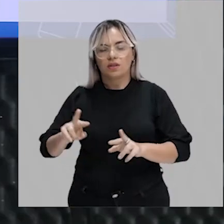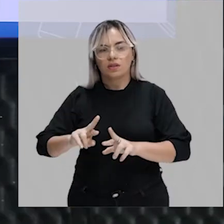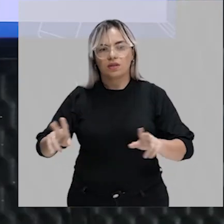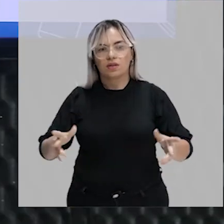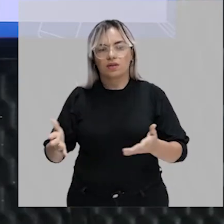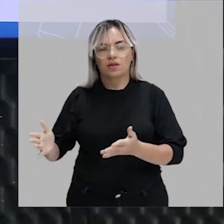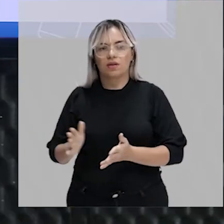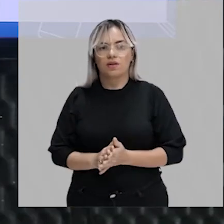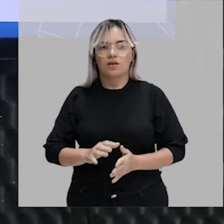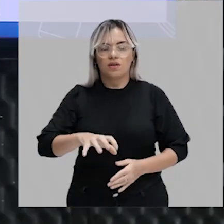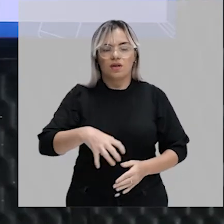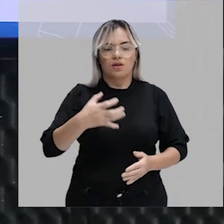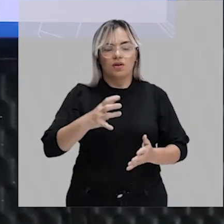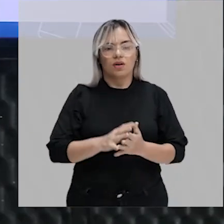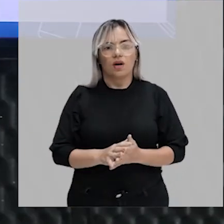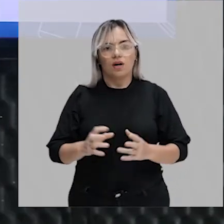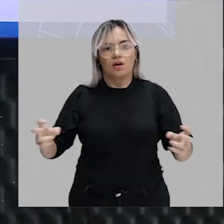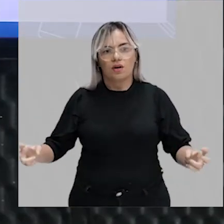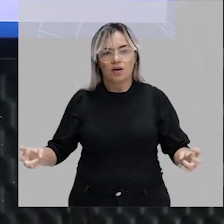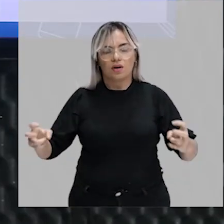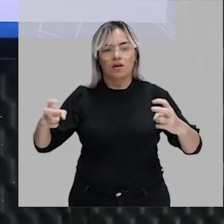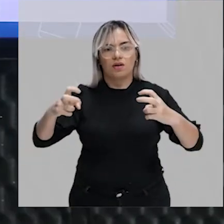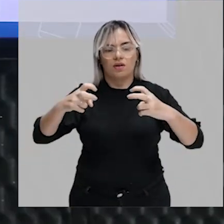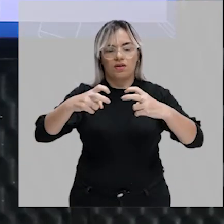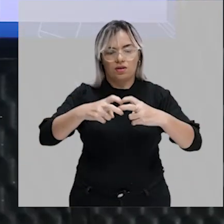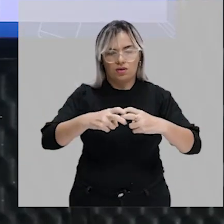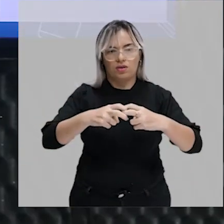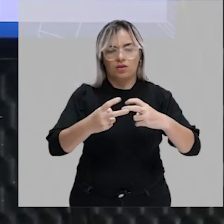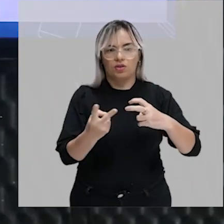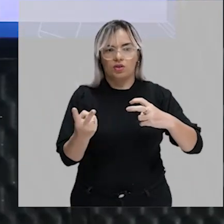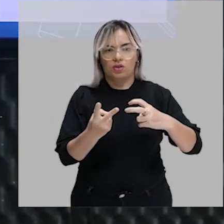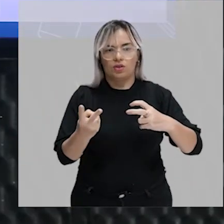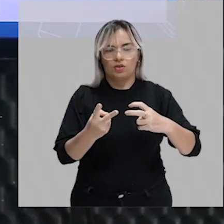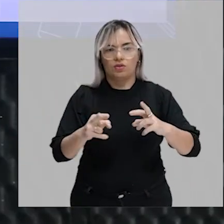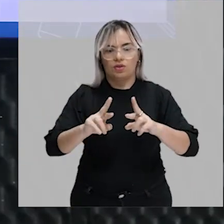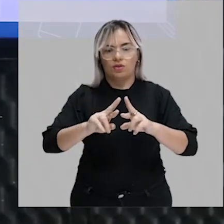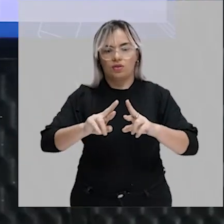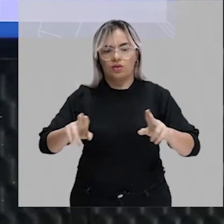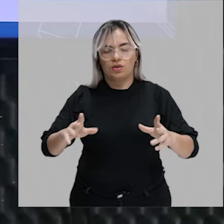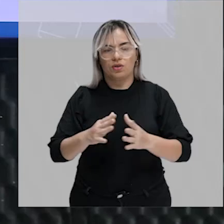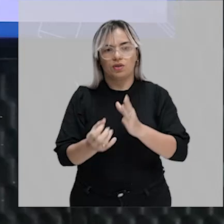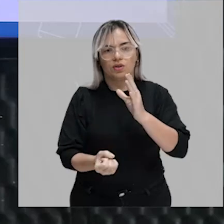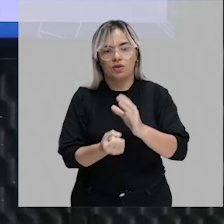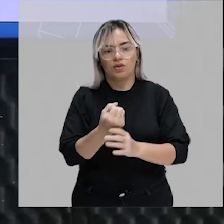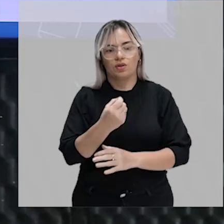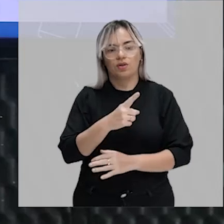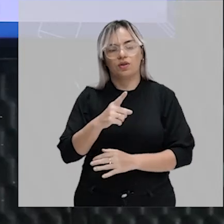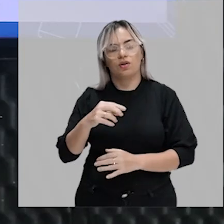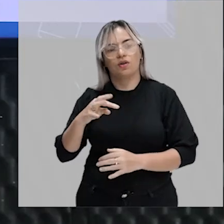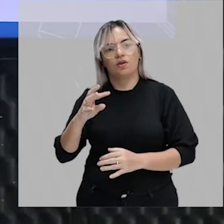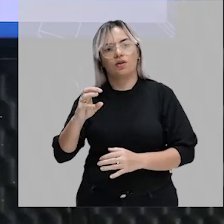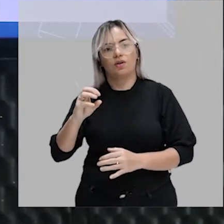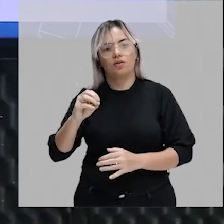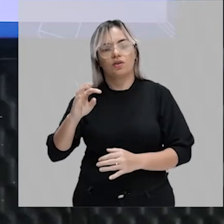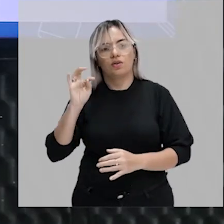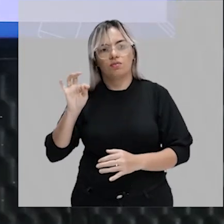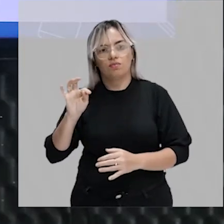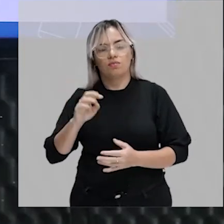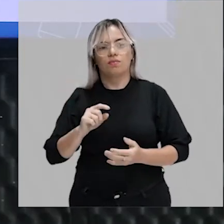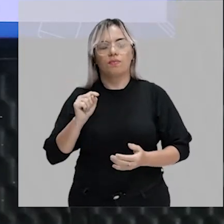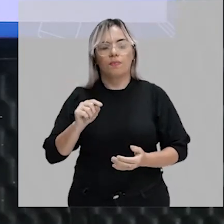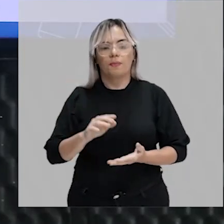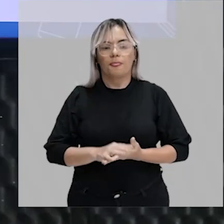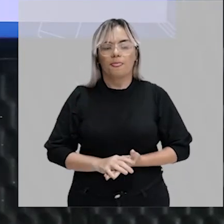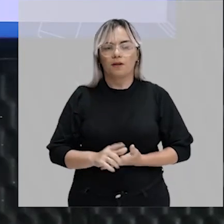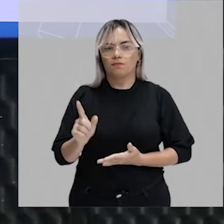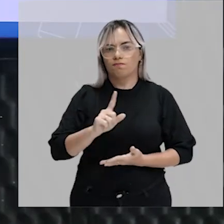Ocorreu acasalamento entre dois indivíduos de espécies diferentes, gerou um zigoto, então provavelmente esse zigoto